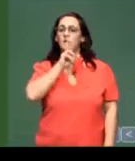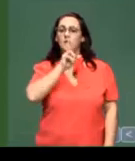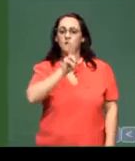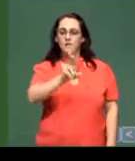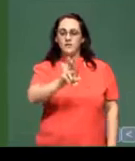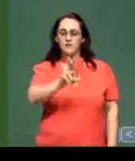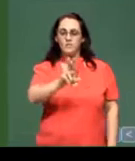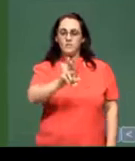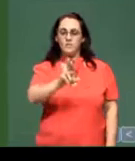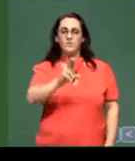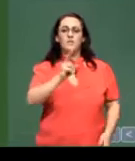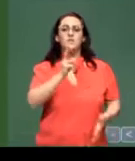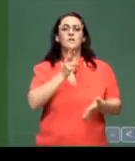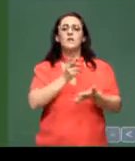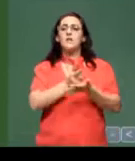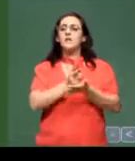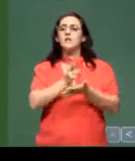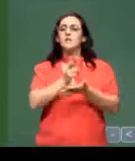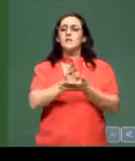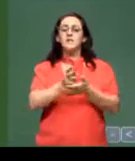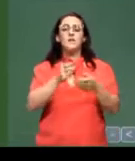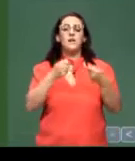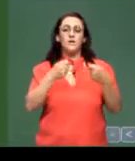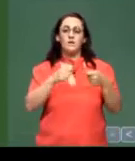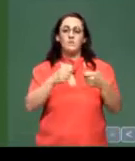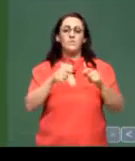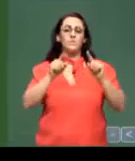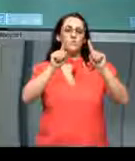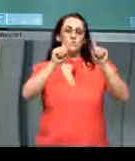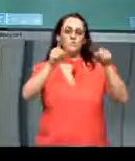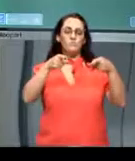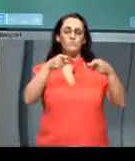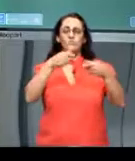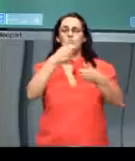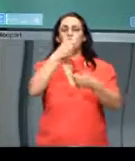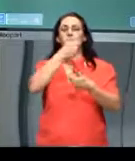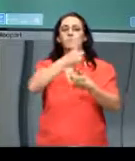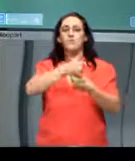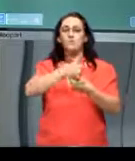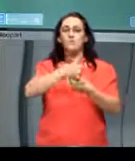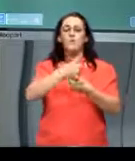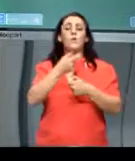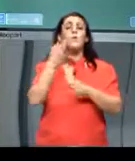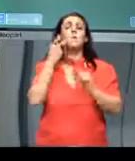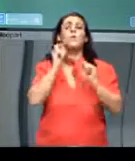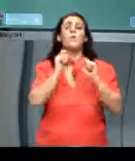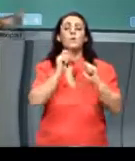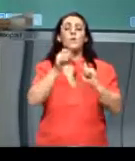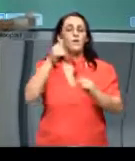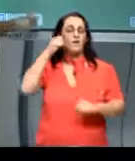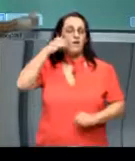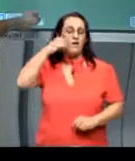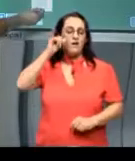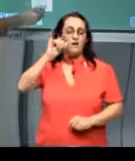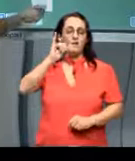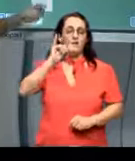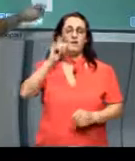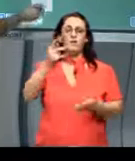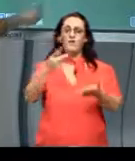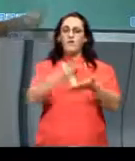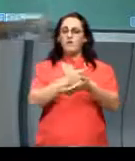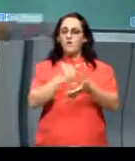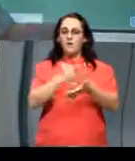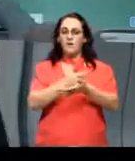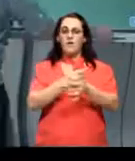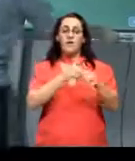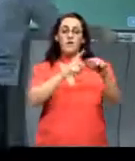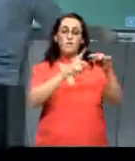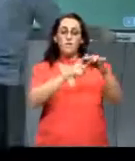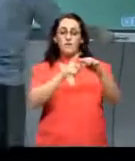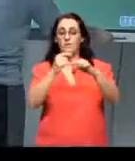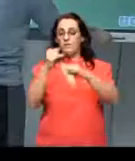final, sempre use parênteses na substituição para você evitar erro de sinal. Muito obrigado.